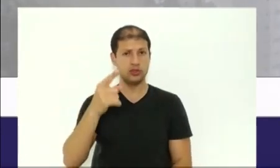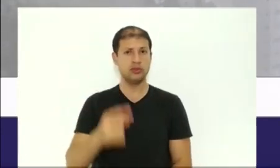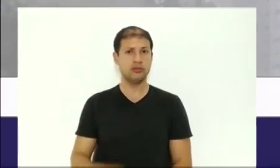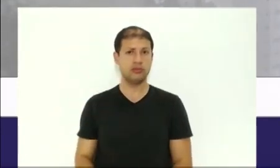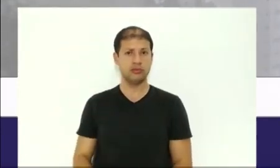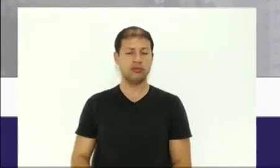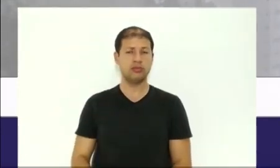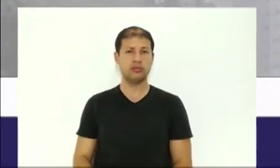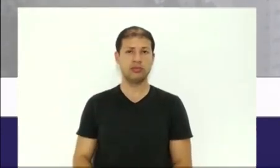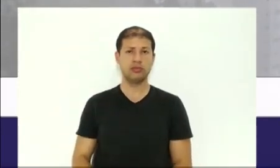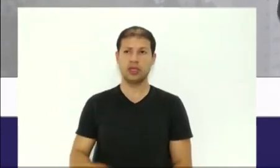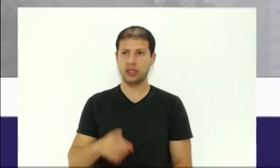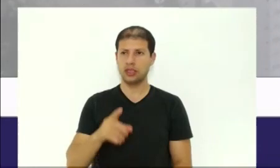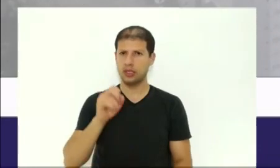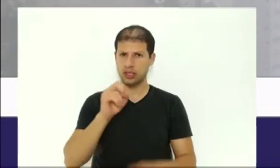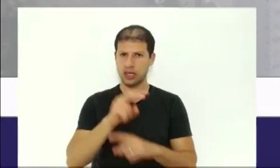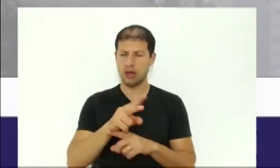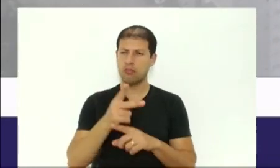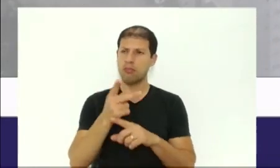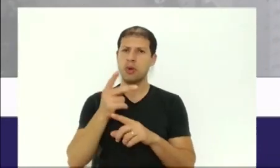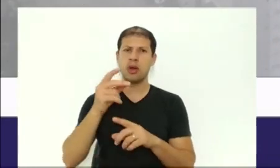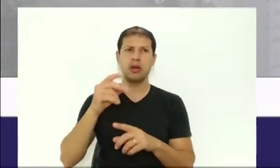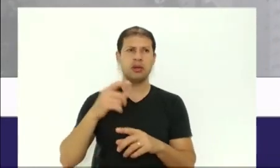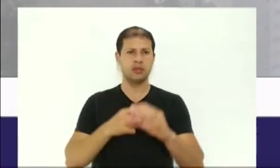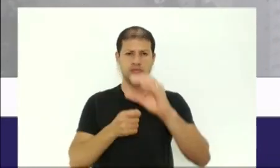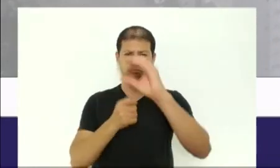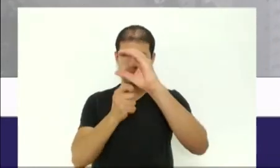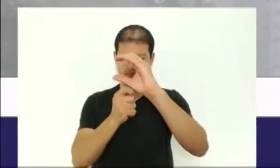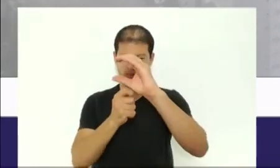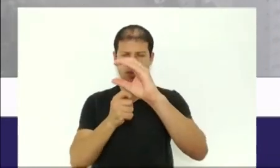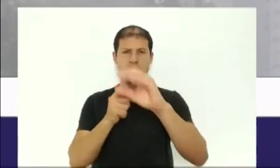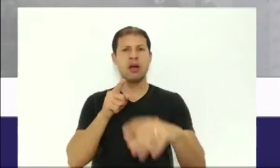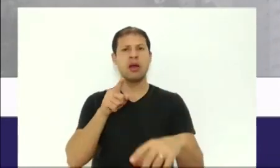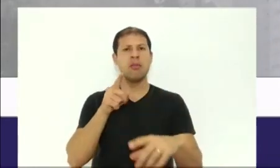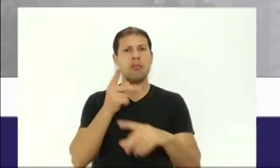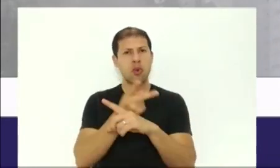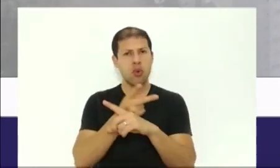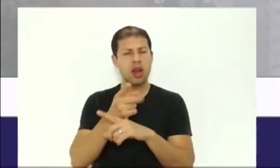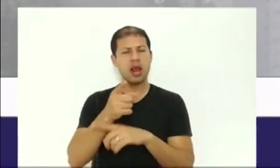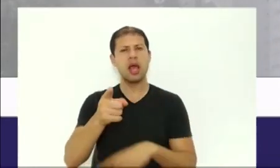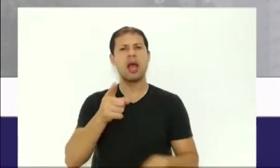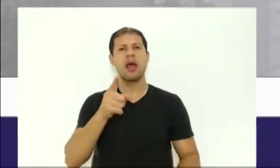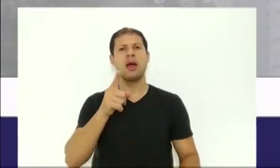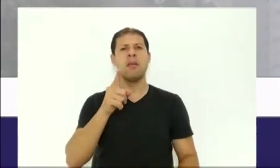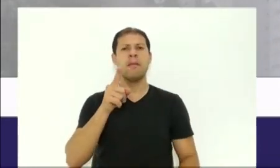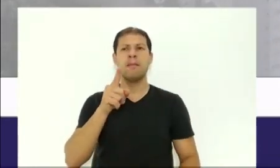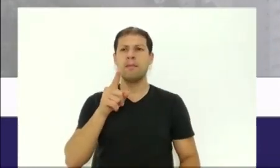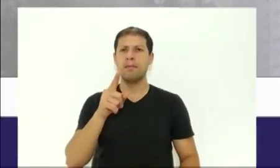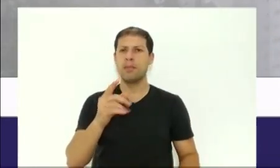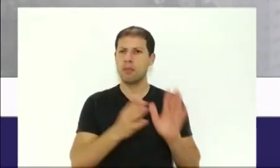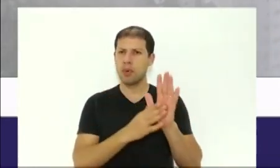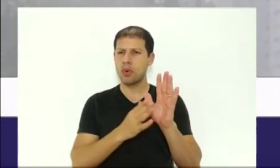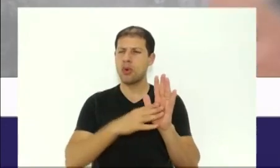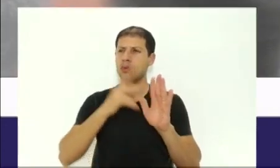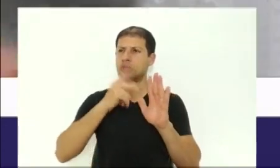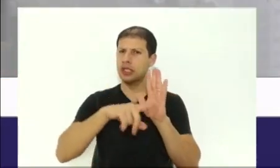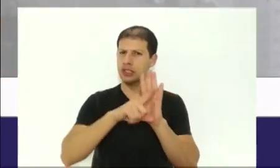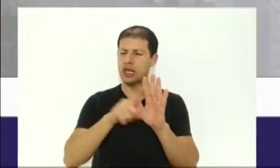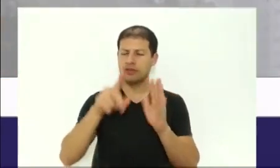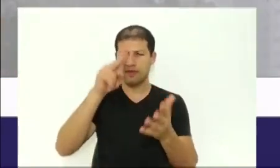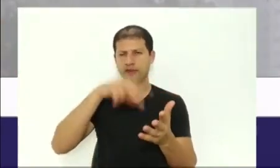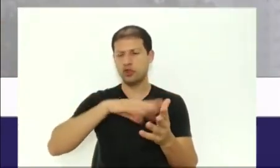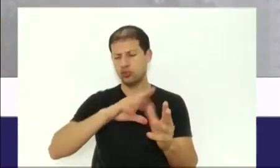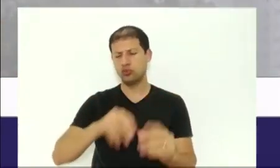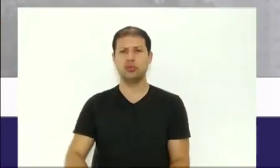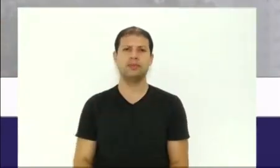local de busca, coloca lá proposituras, projetos de lei, e o senhor e a senhora vão ter o projeto na íntegra.